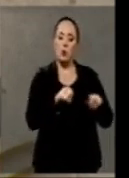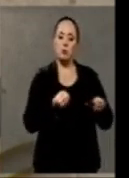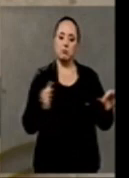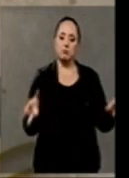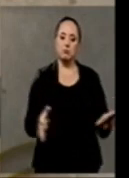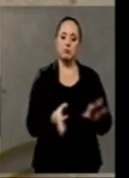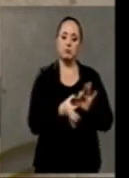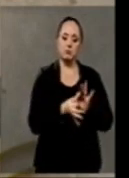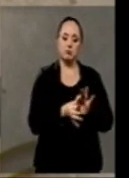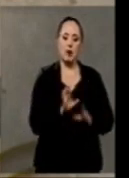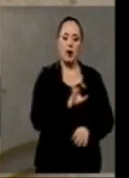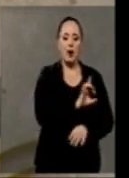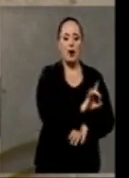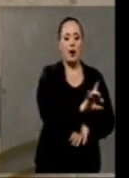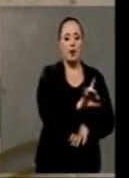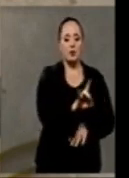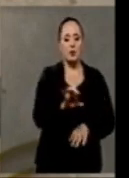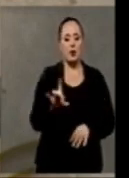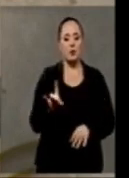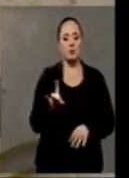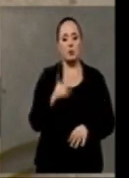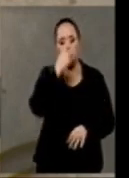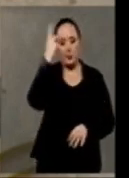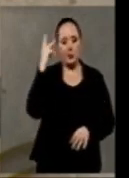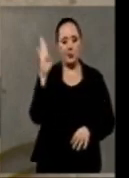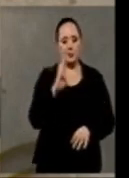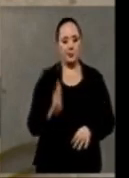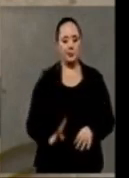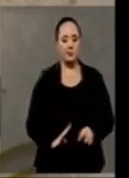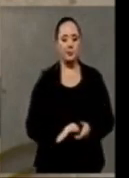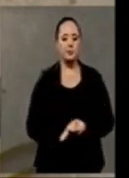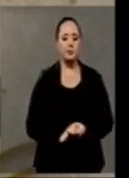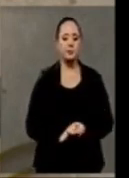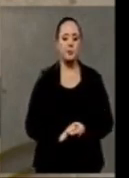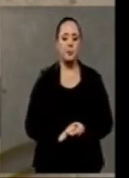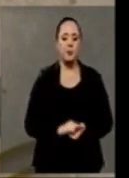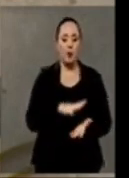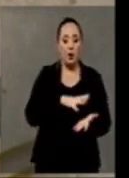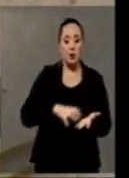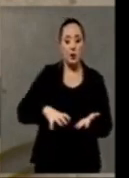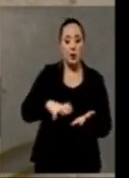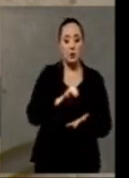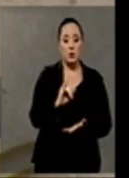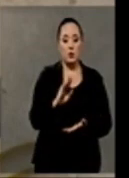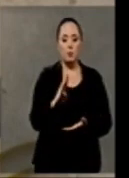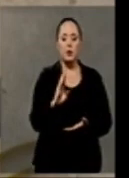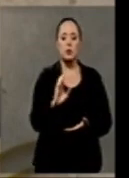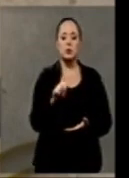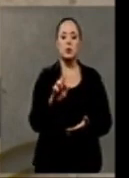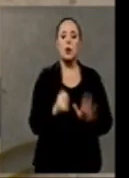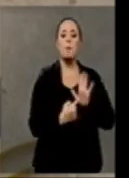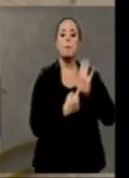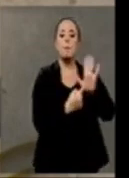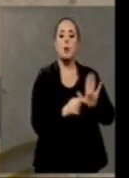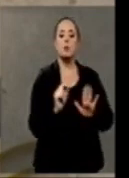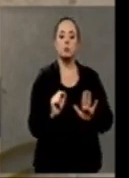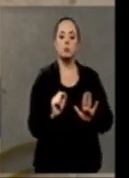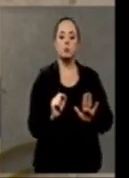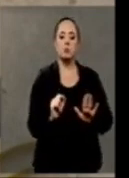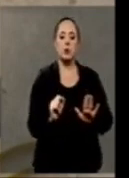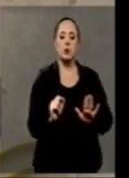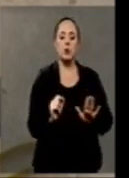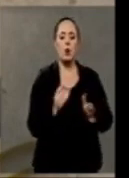de cada um de todos os brasileiros os dados do ibge indicam que o desemprego